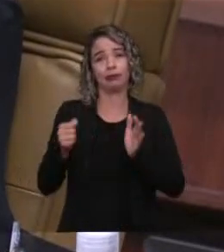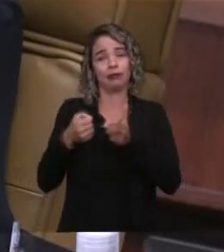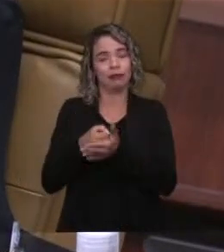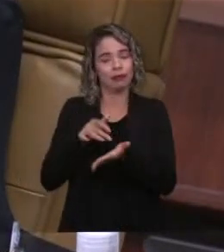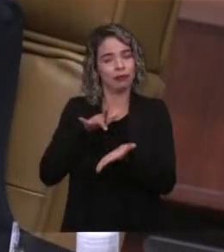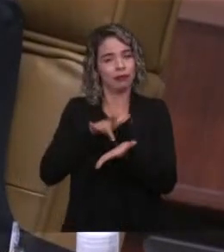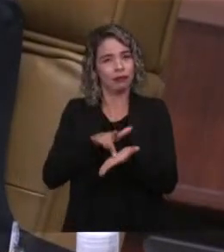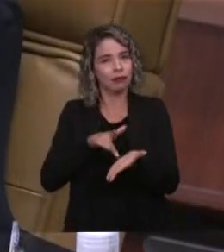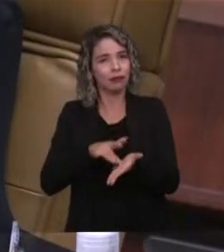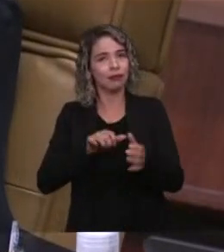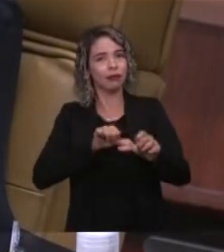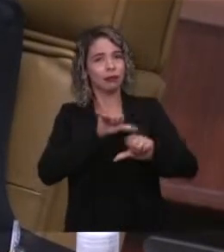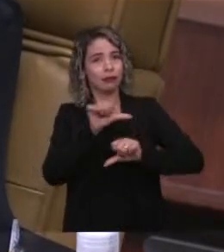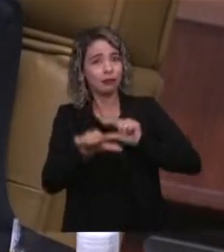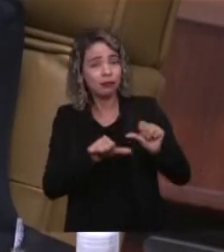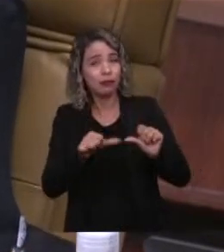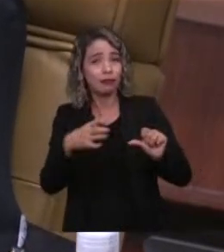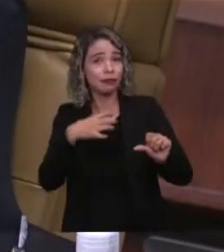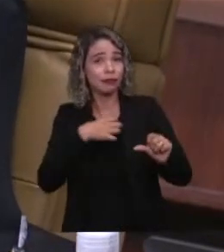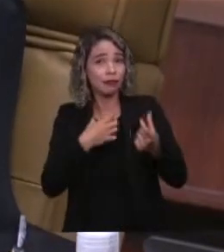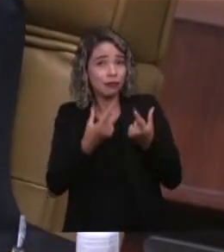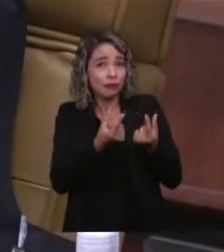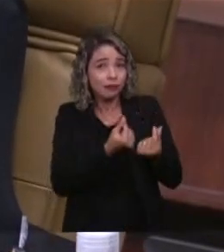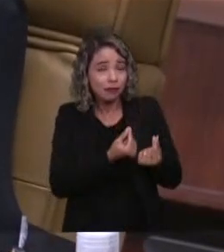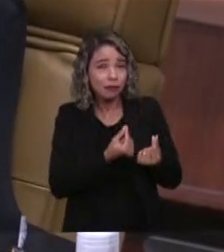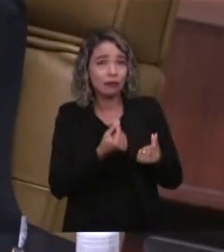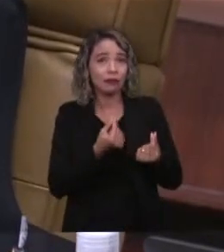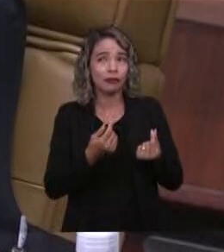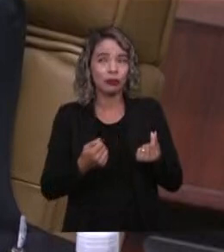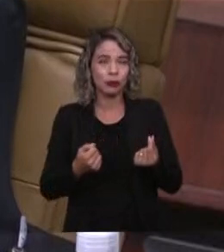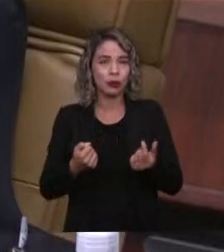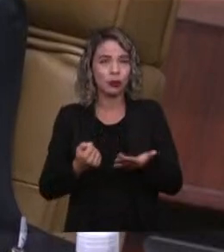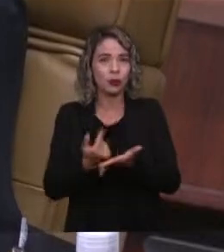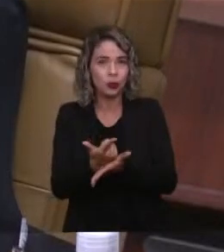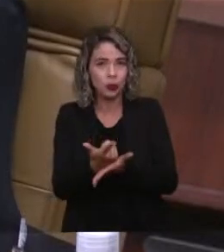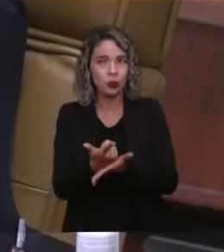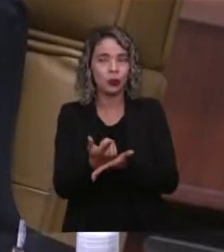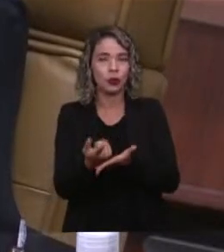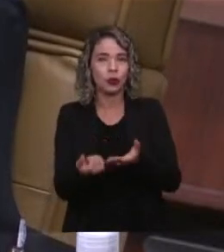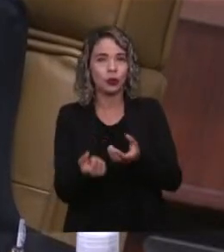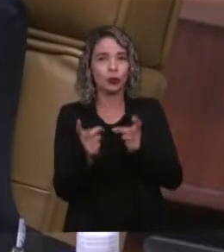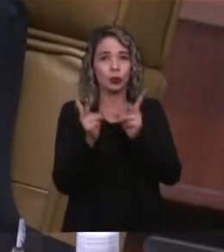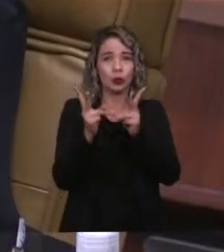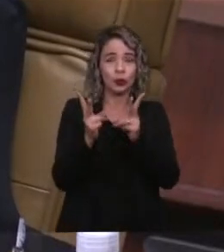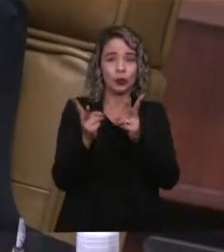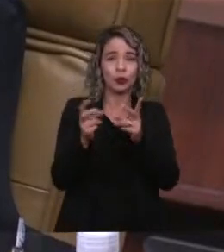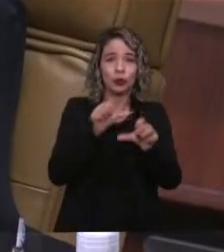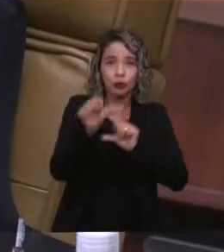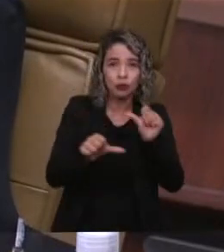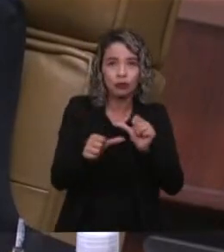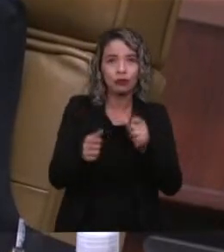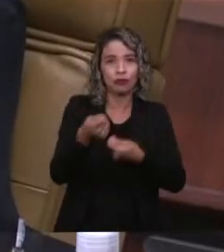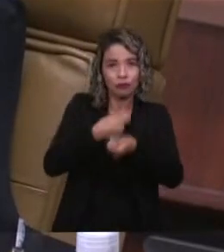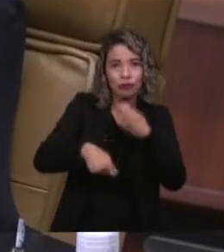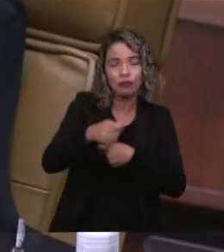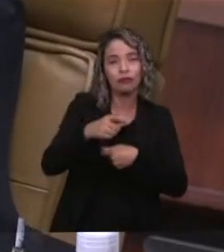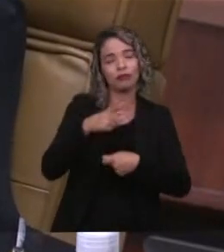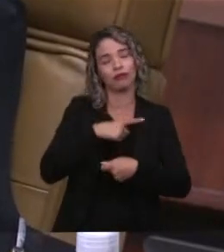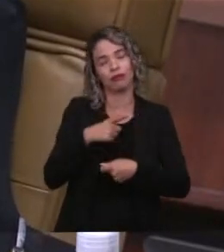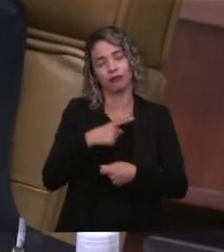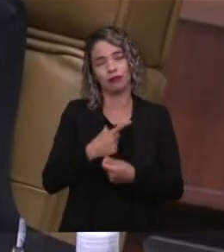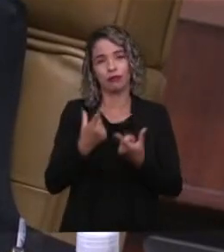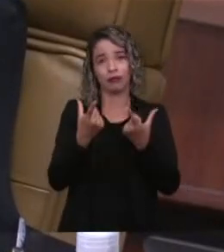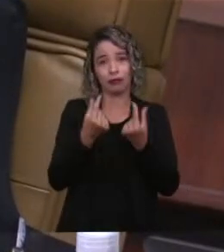dissimular, converter em ativos, adquirir, receber, trocar, negociar bens, direitos